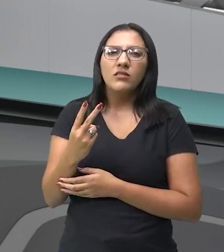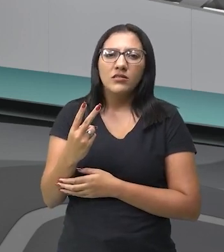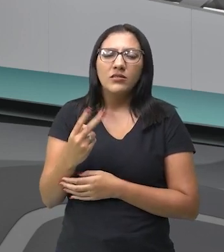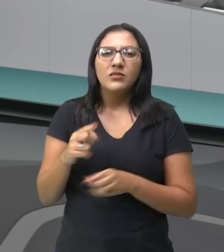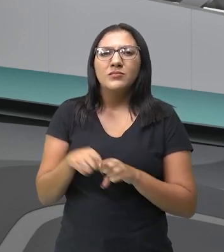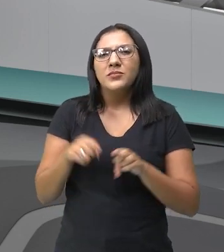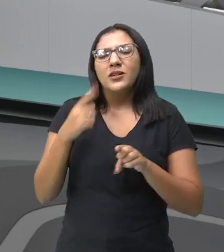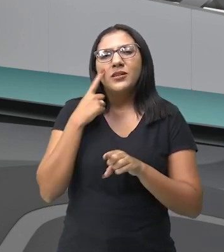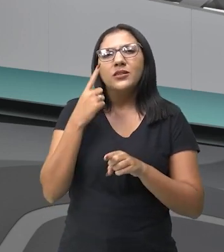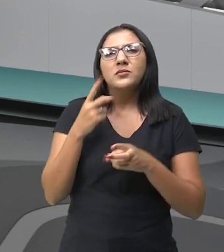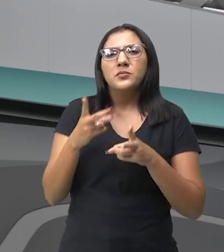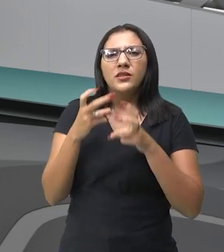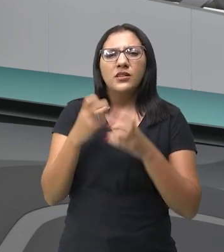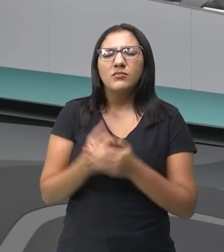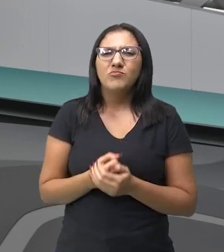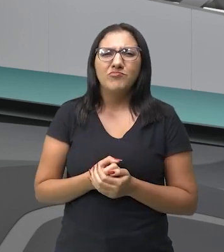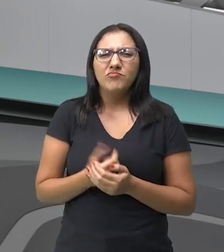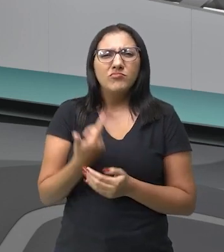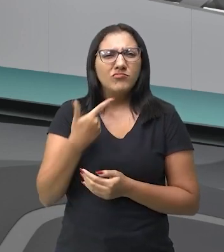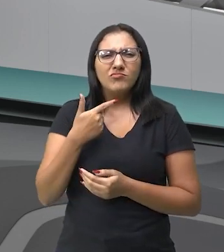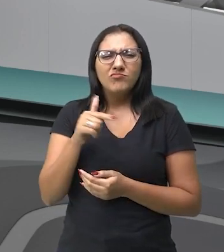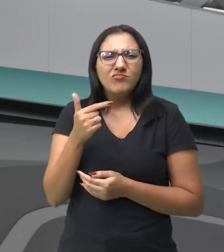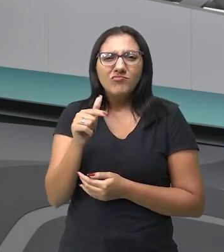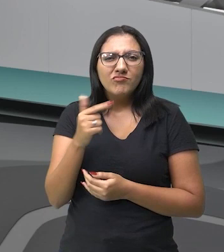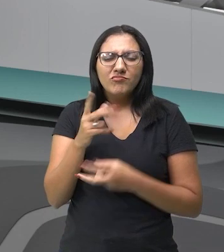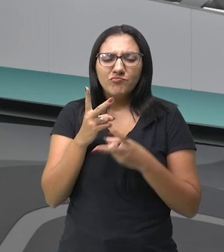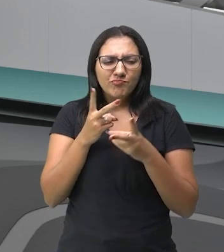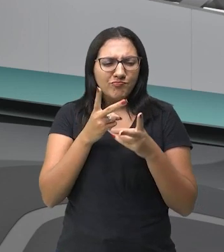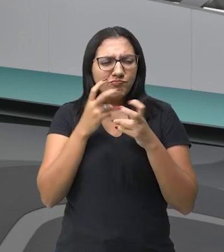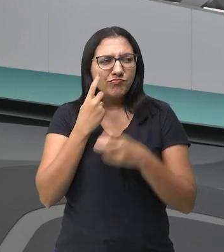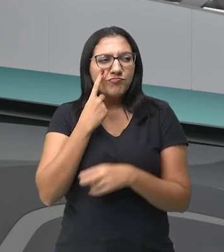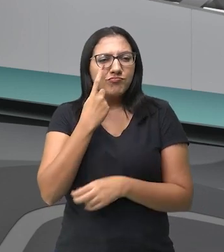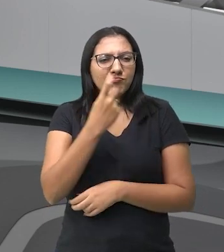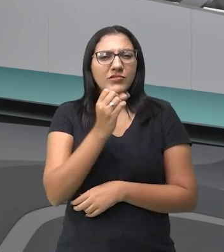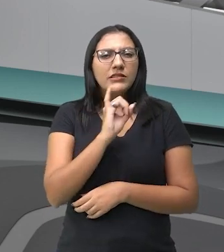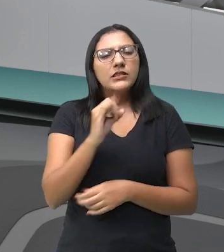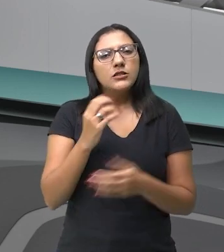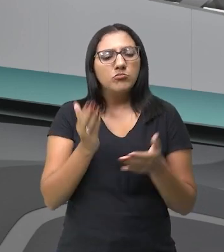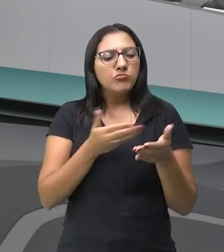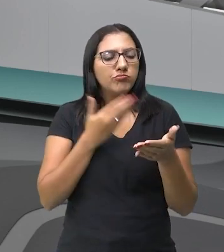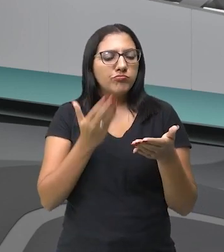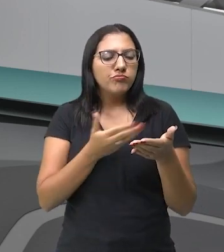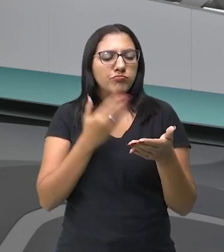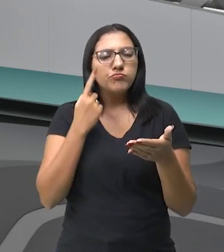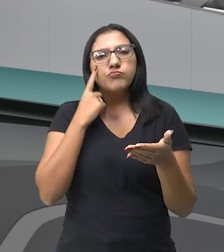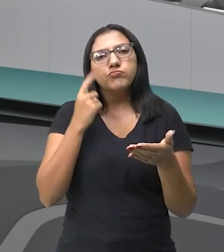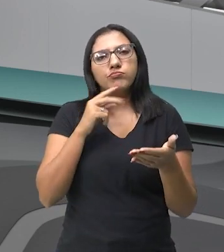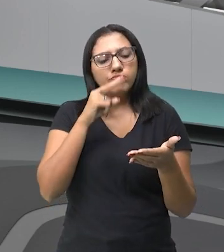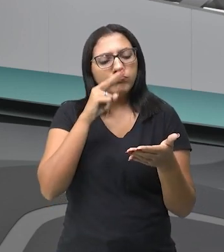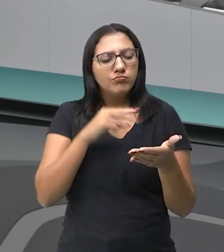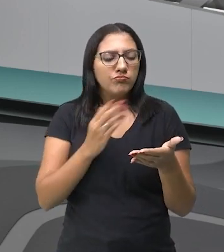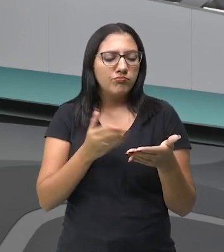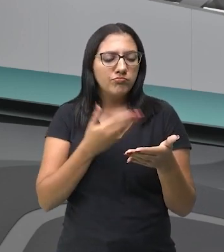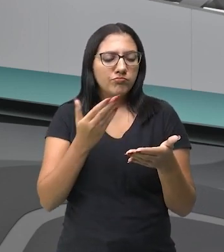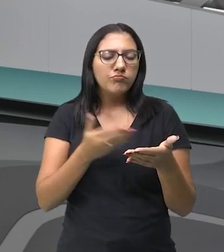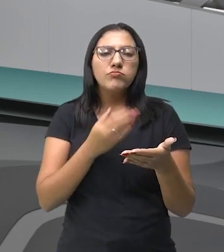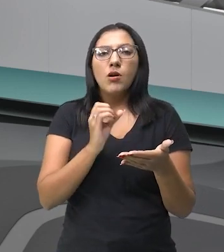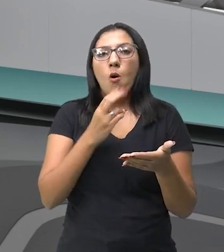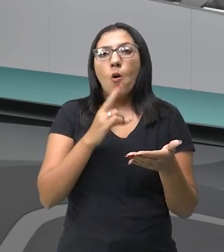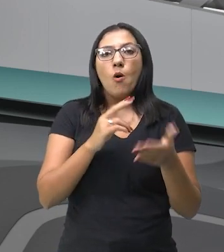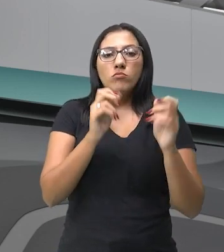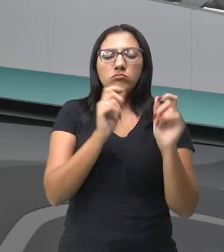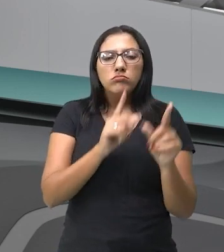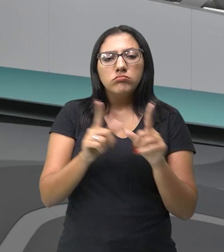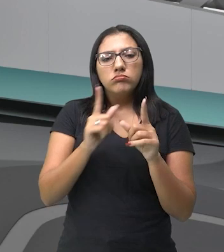de repente num site olhando, isso aqui talvez não te chame a atenção e você nem pare para ler. E aí esse conjunto aqui